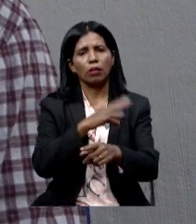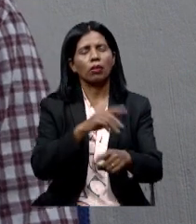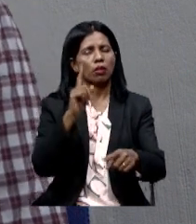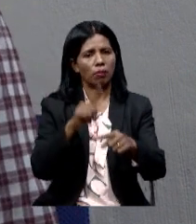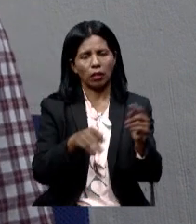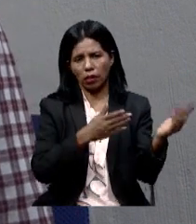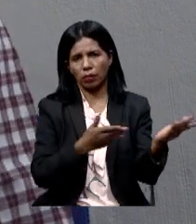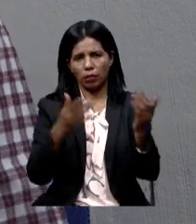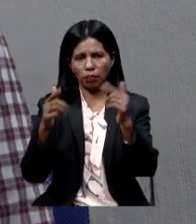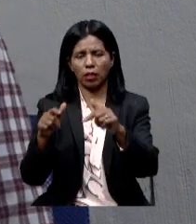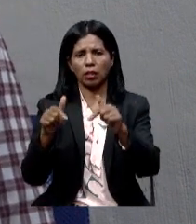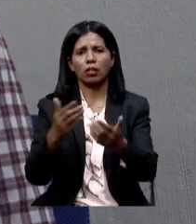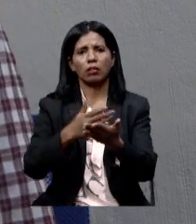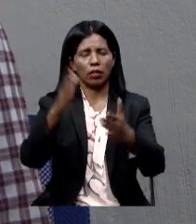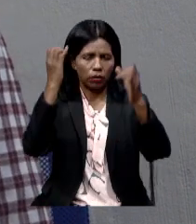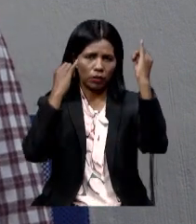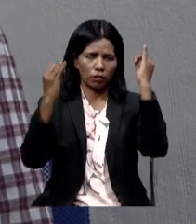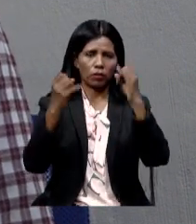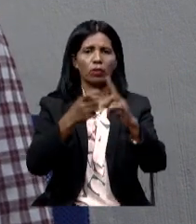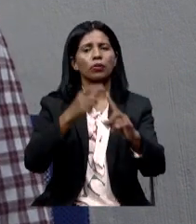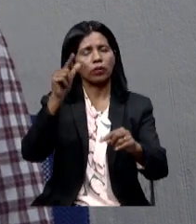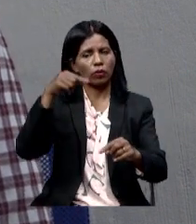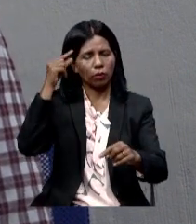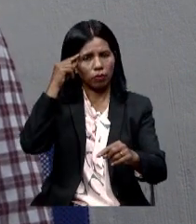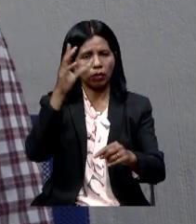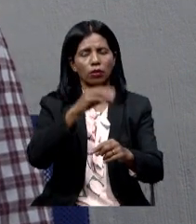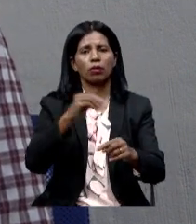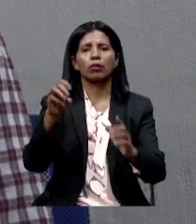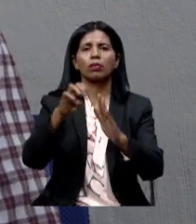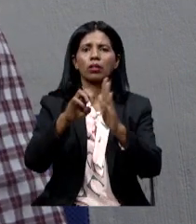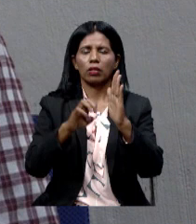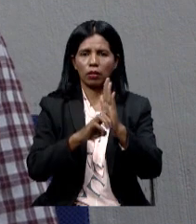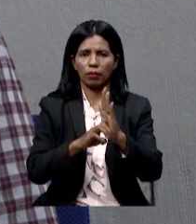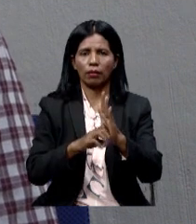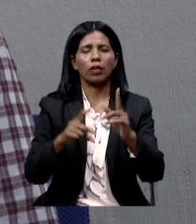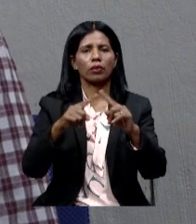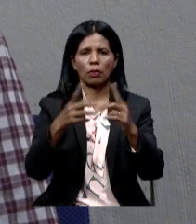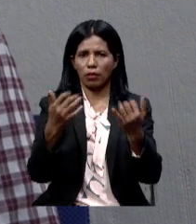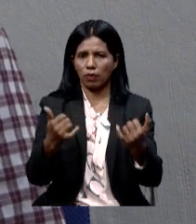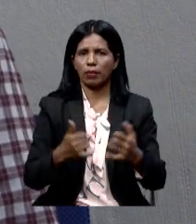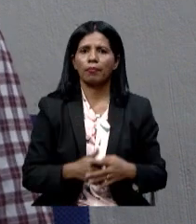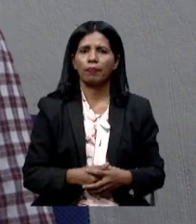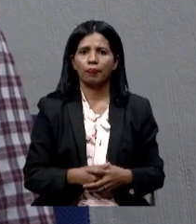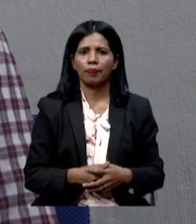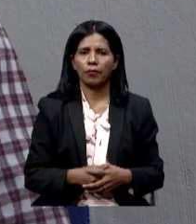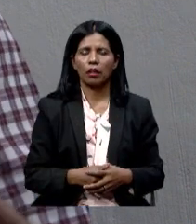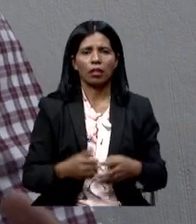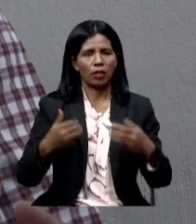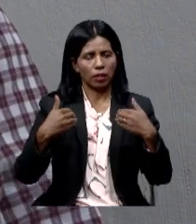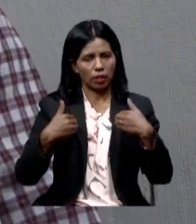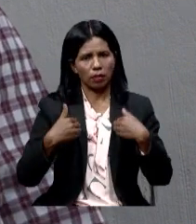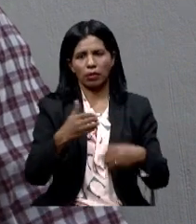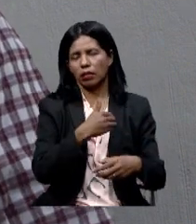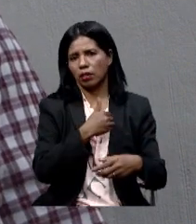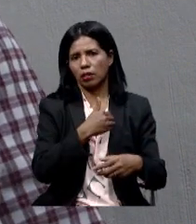ia sosializasaun usi governo nga usi estado ito agora kita ihono masidau